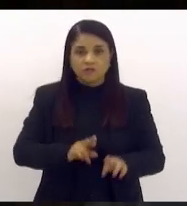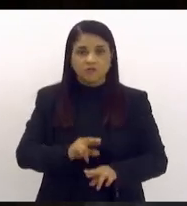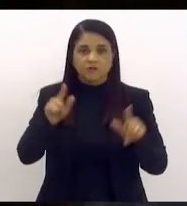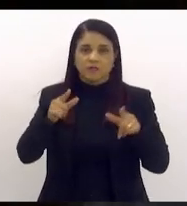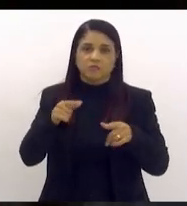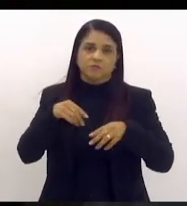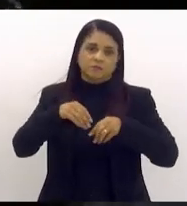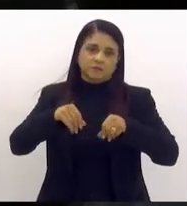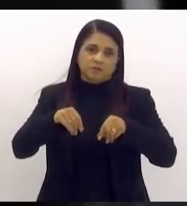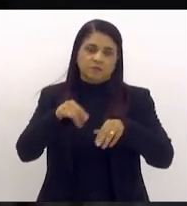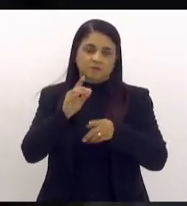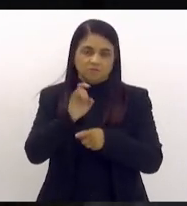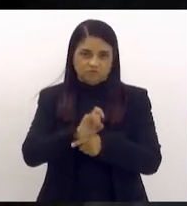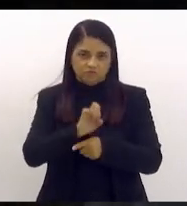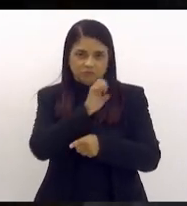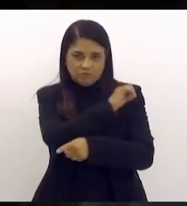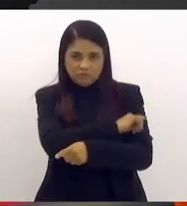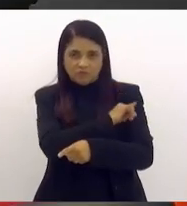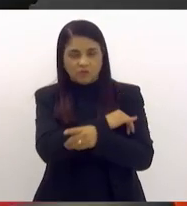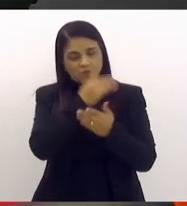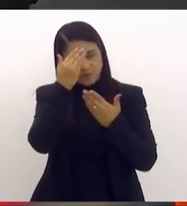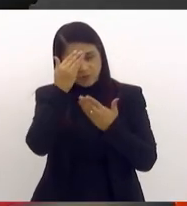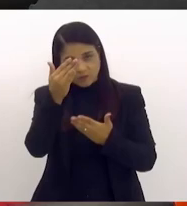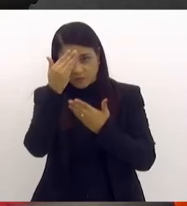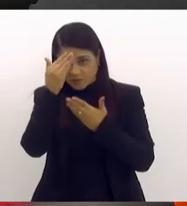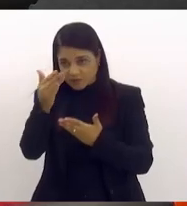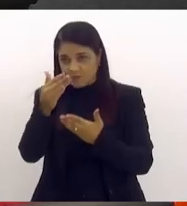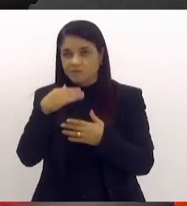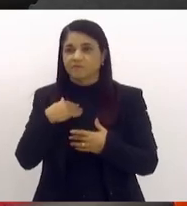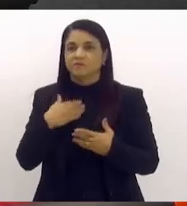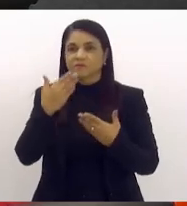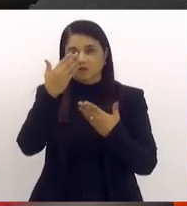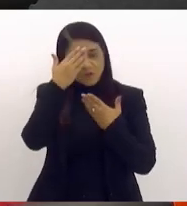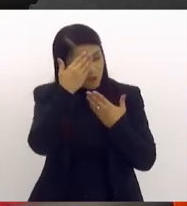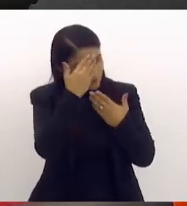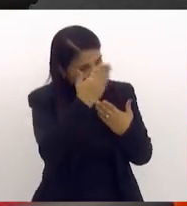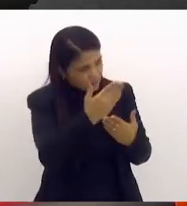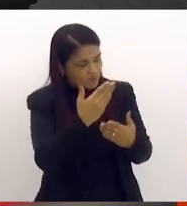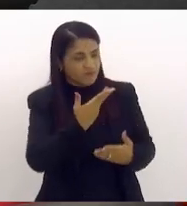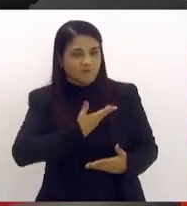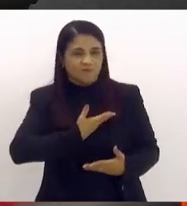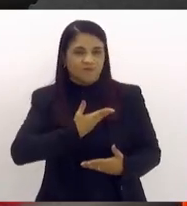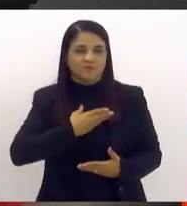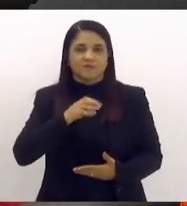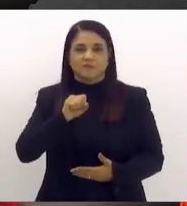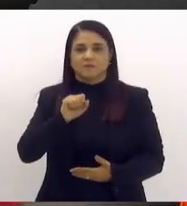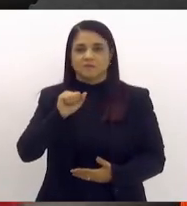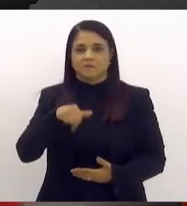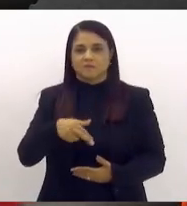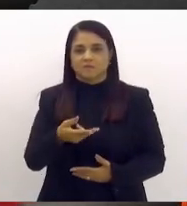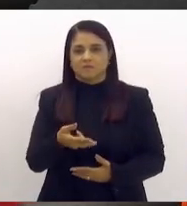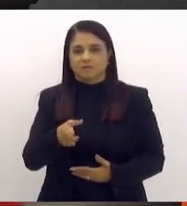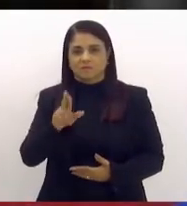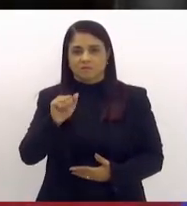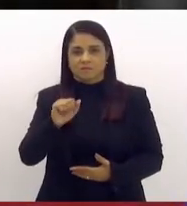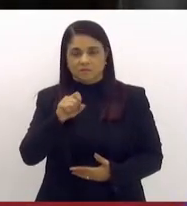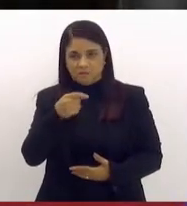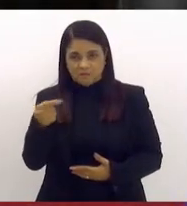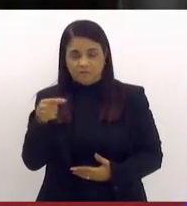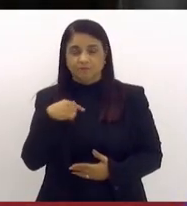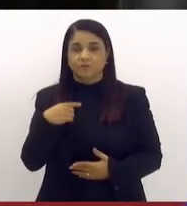obrigado a cada um e cada uma pela atenção obrigado companheiro Sandrão chamo agora para fazer uso da